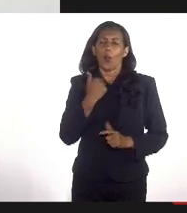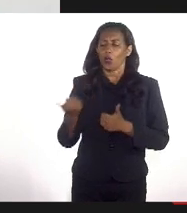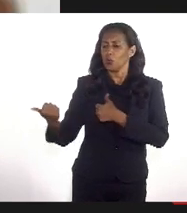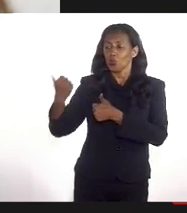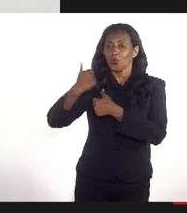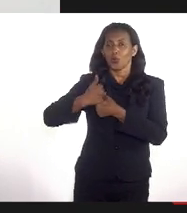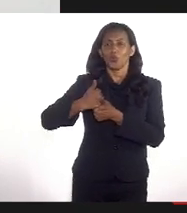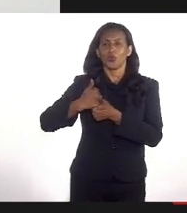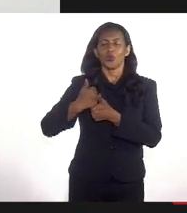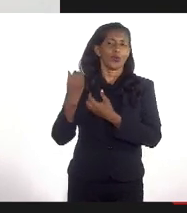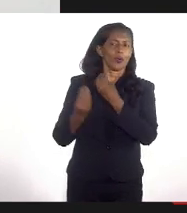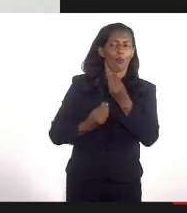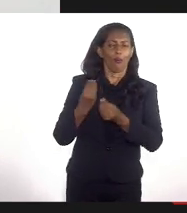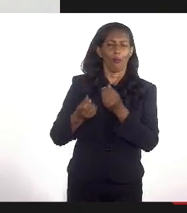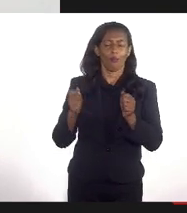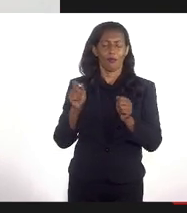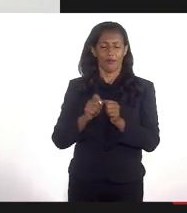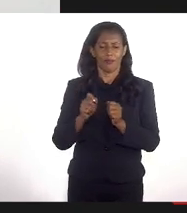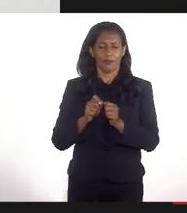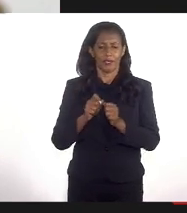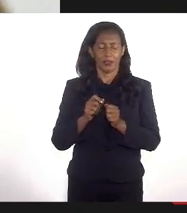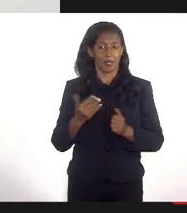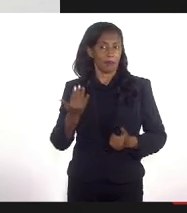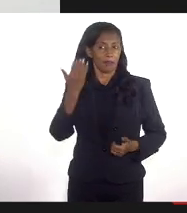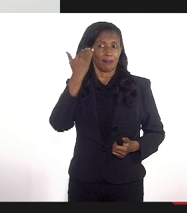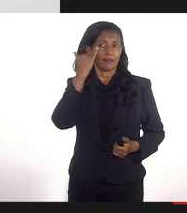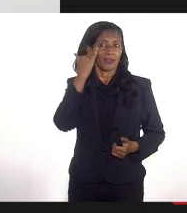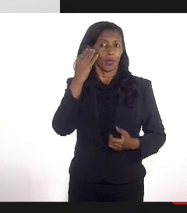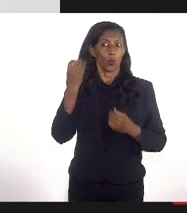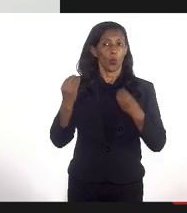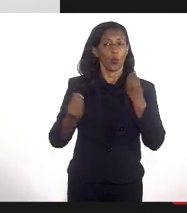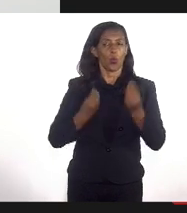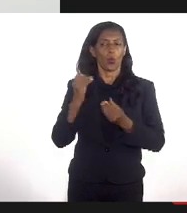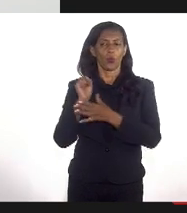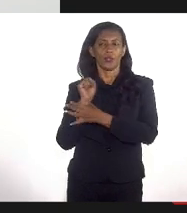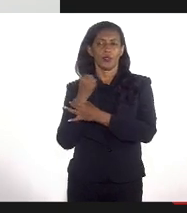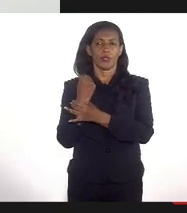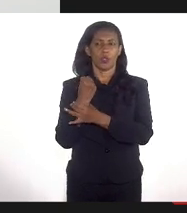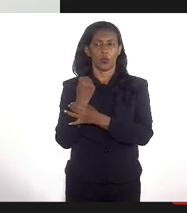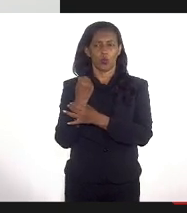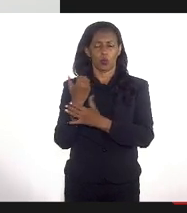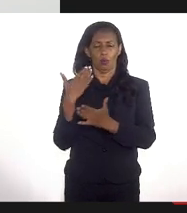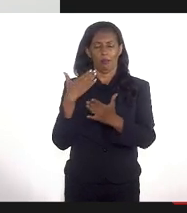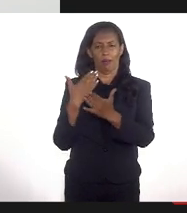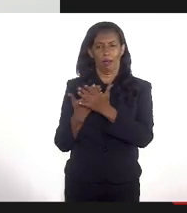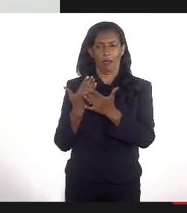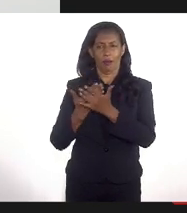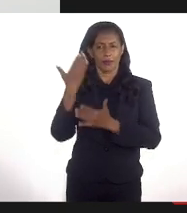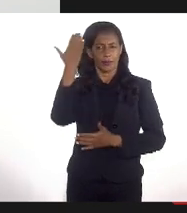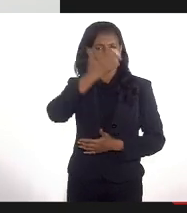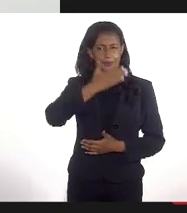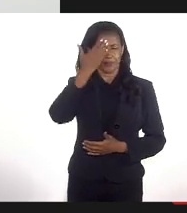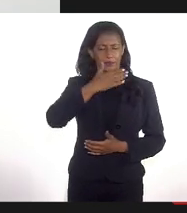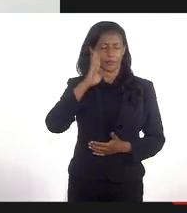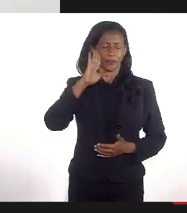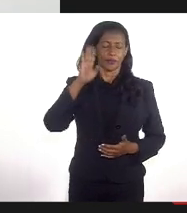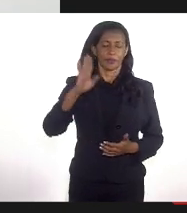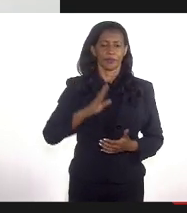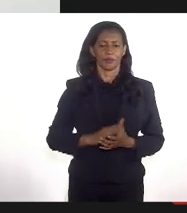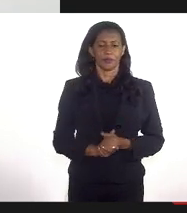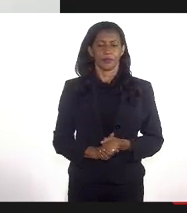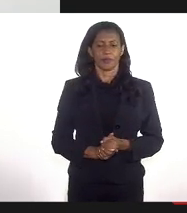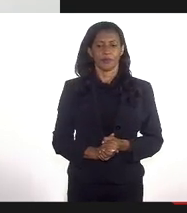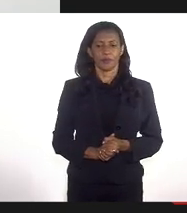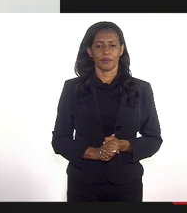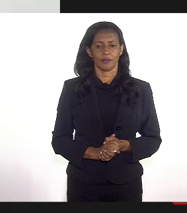assim que as unidades estiverem funcionando, e a gente entender como seguro o retorno às aulas presenciais, e serão priorizados. É